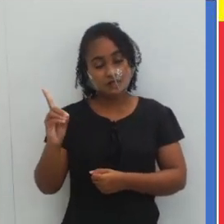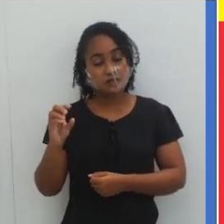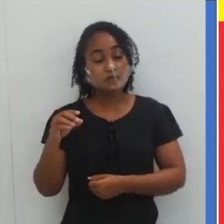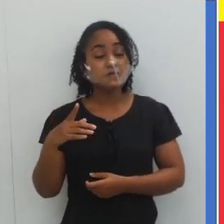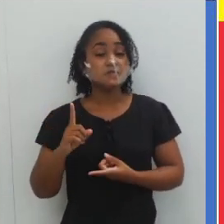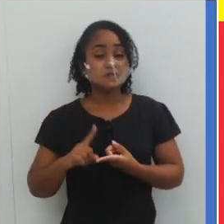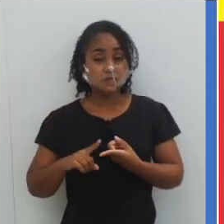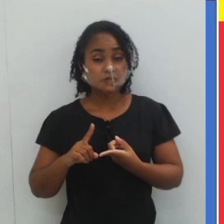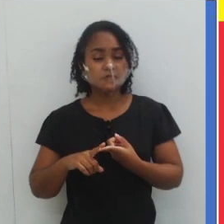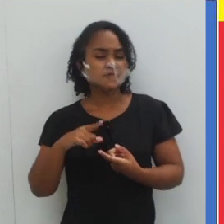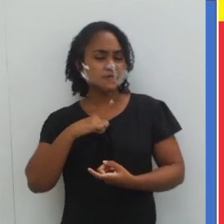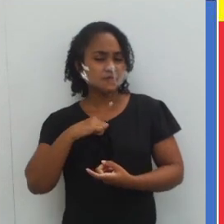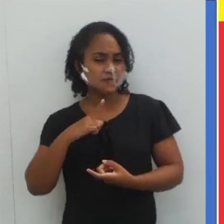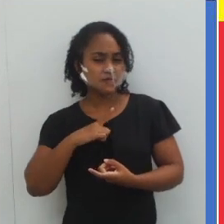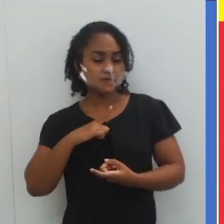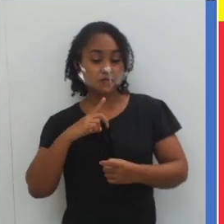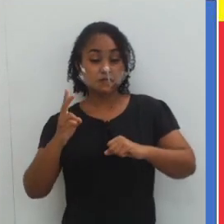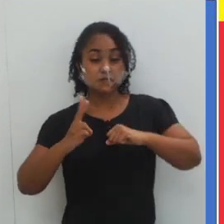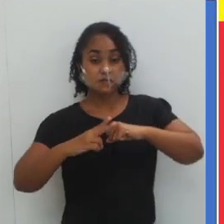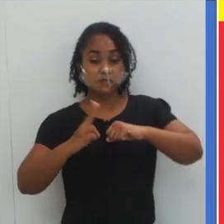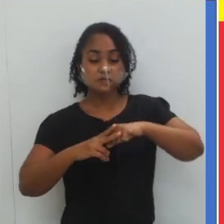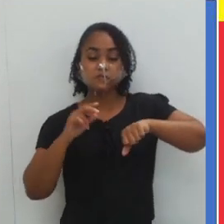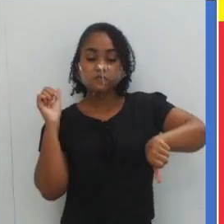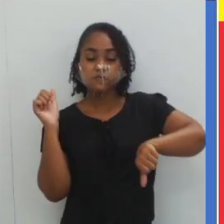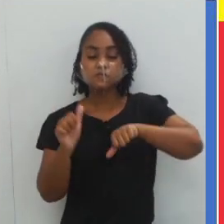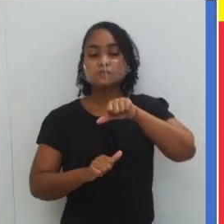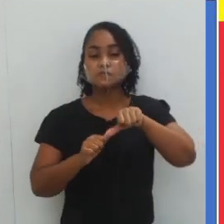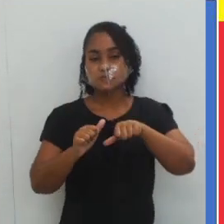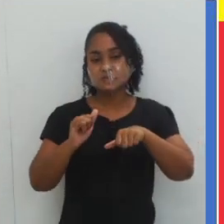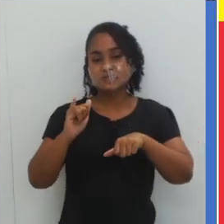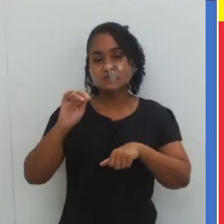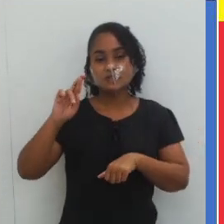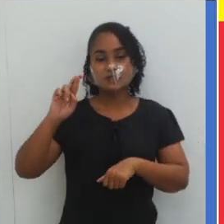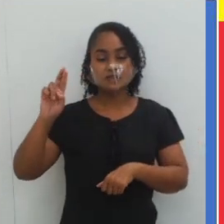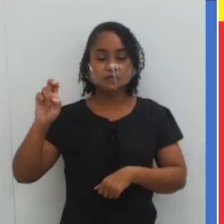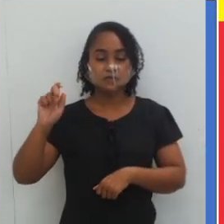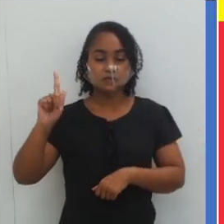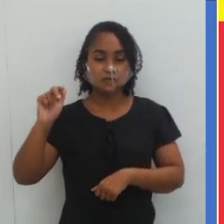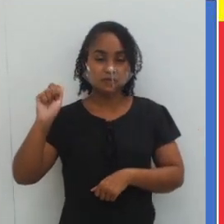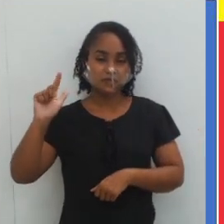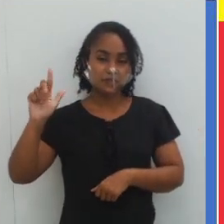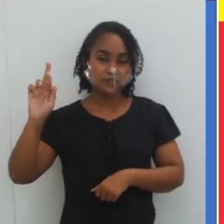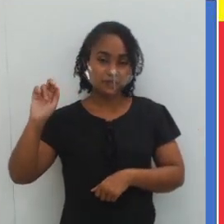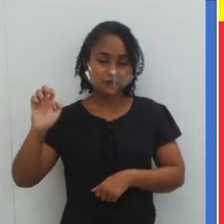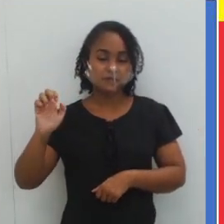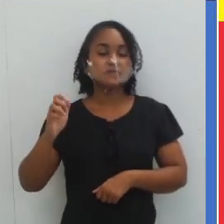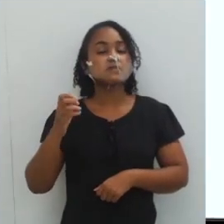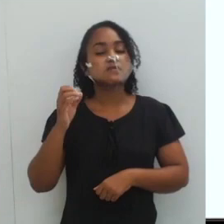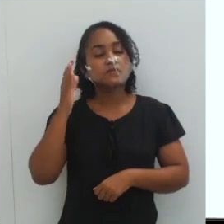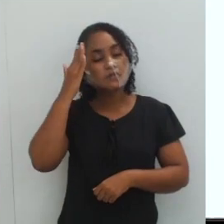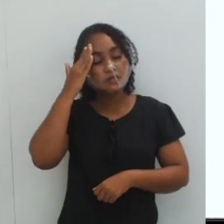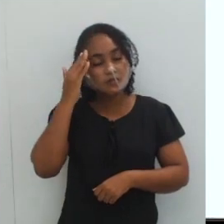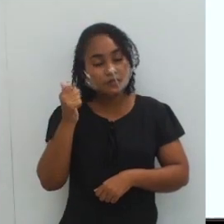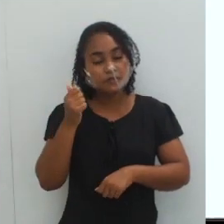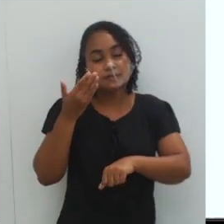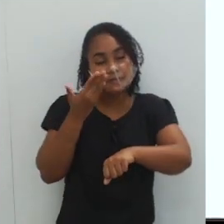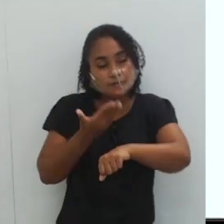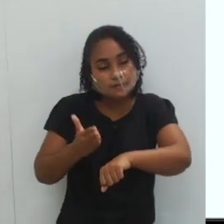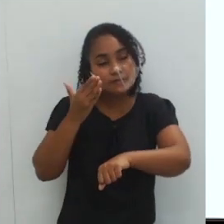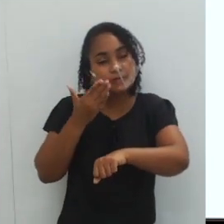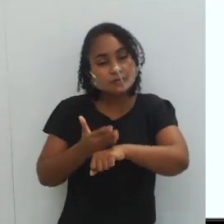que a gente vai ver, e também nós temos os verbos irregulares e a gente só sabe deles